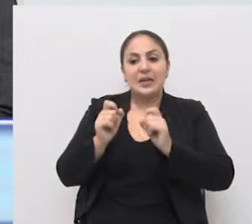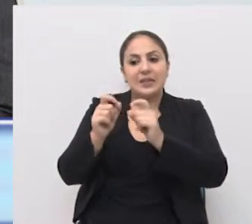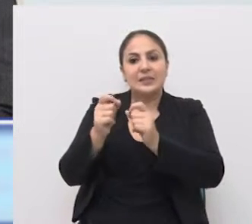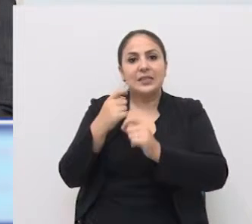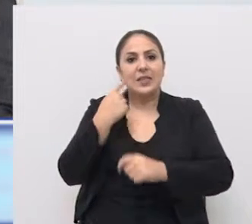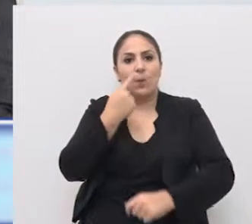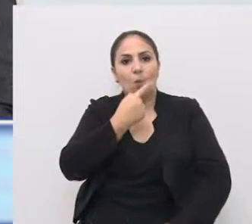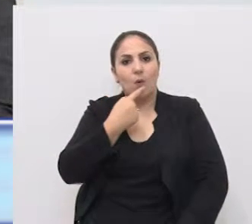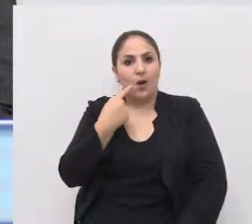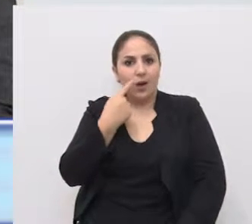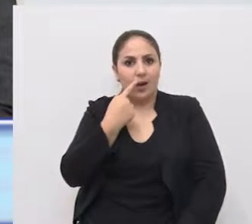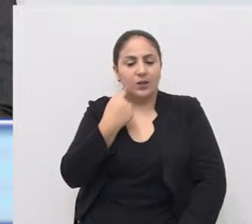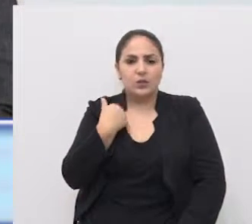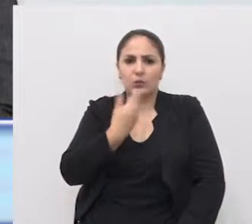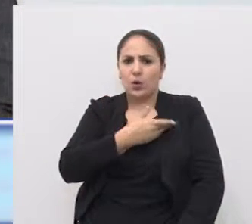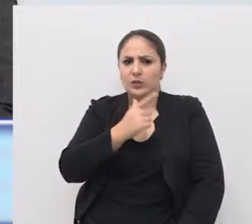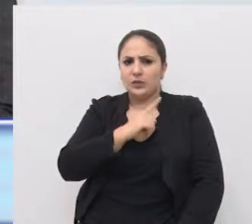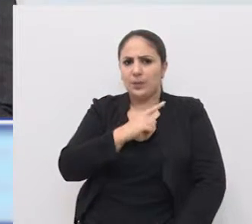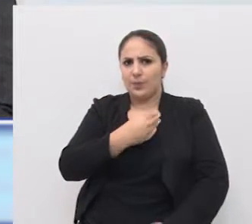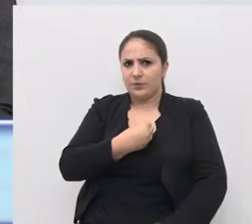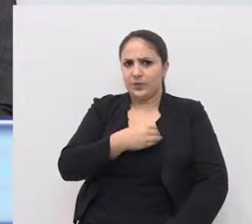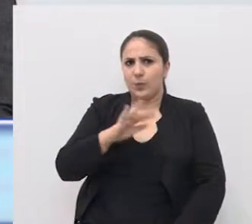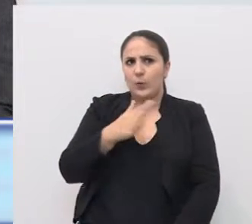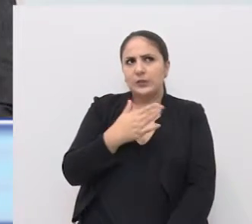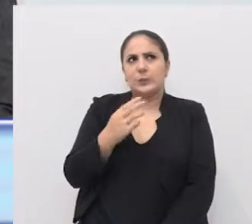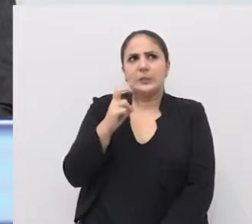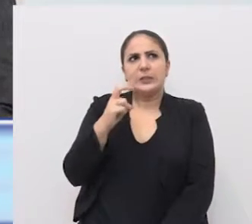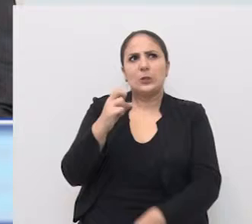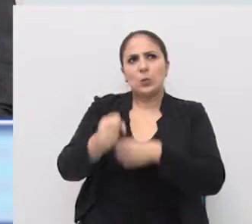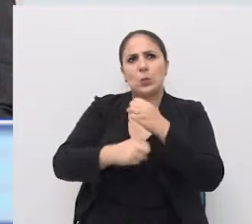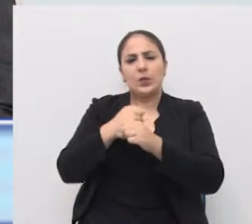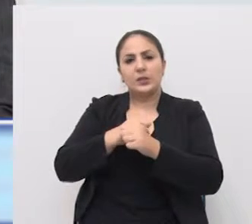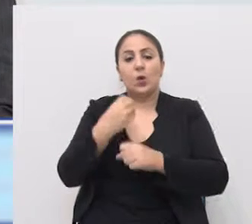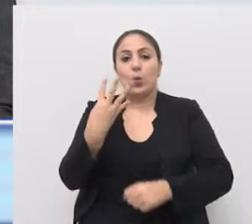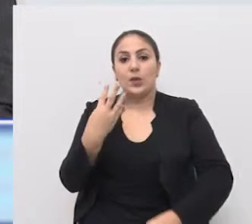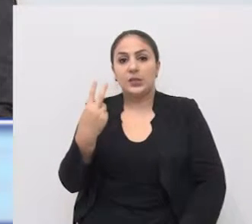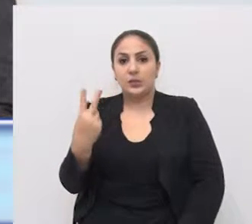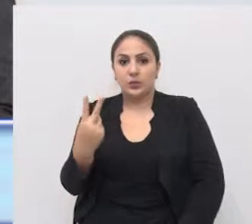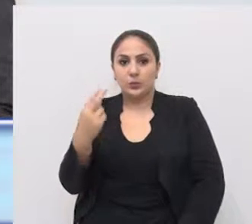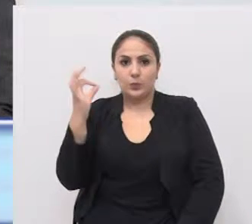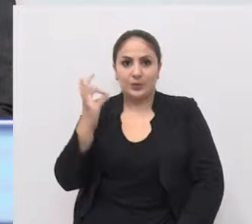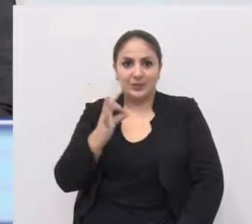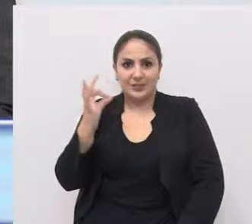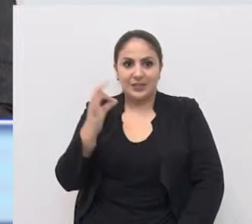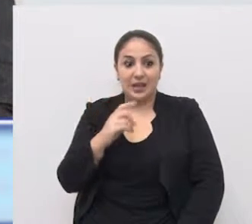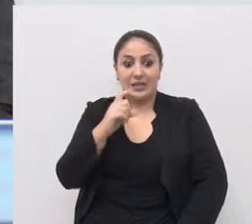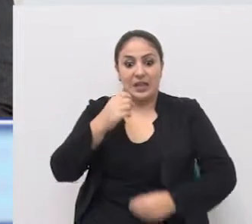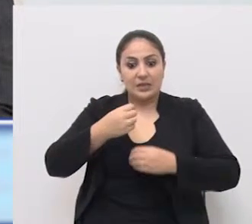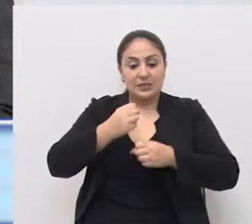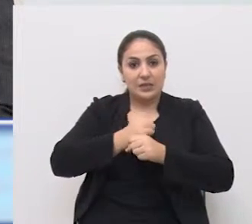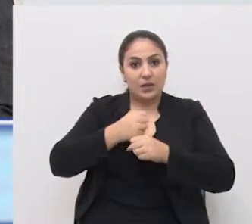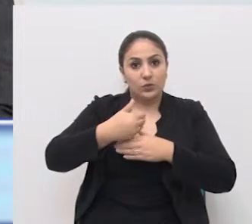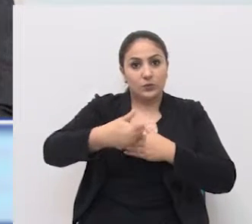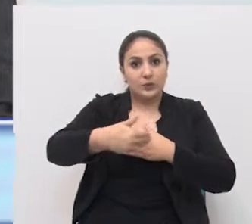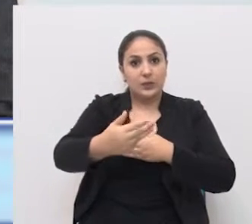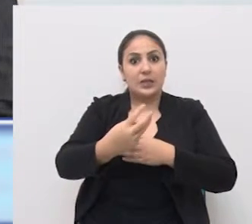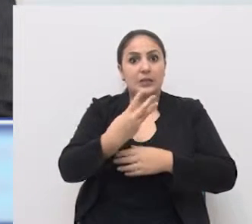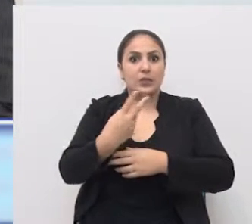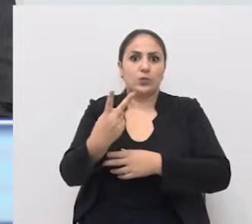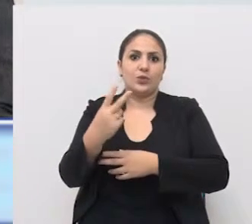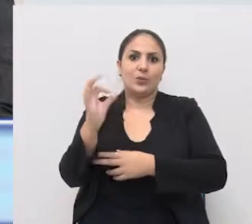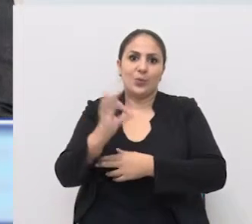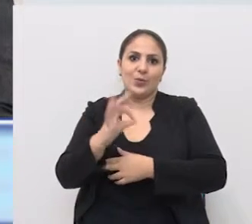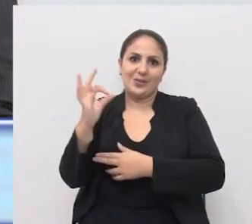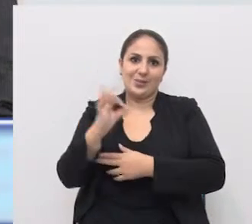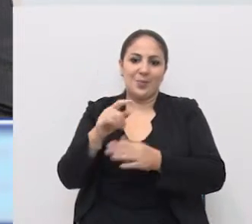câncer bucais. A gente tem uma sobrevida em 5 anos de 42%, né? E em 10 anos ela cai para 32%